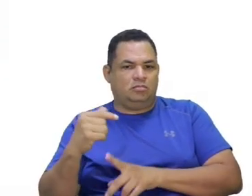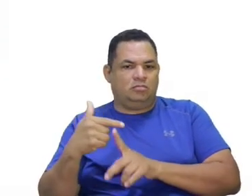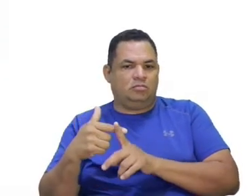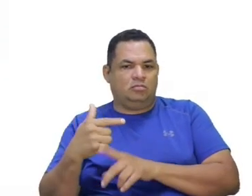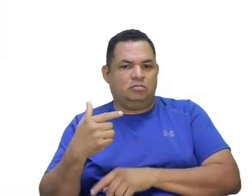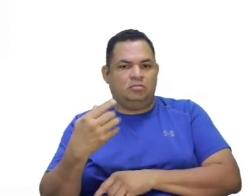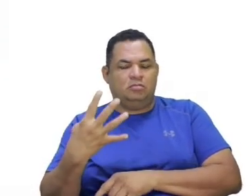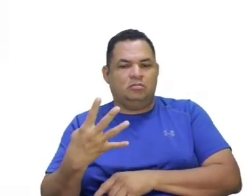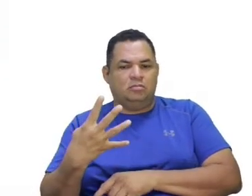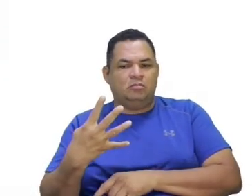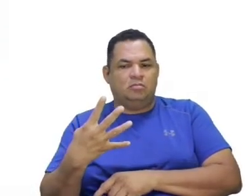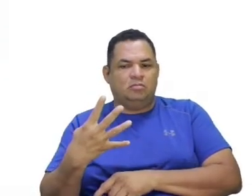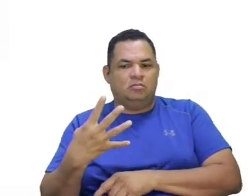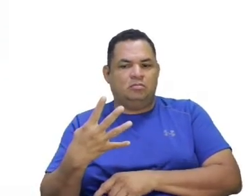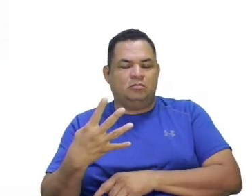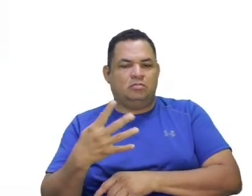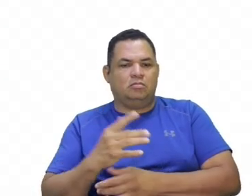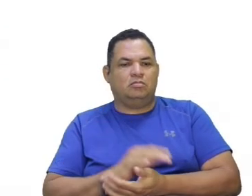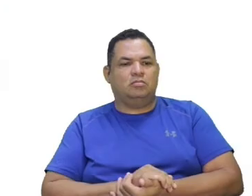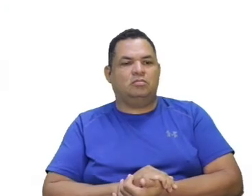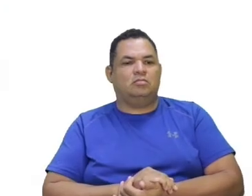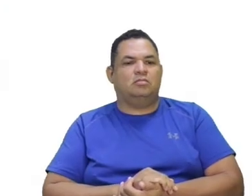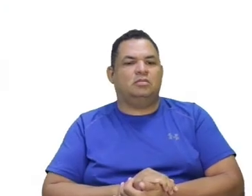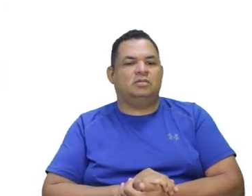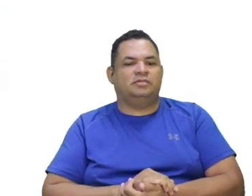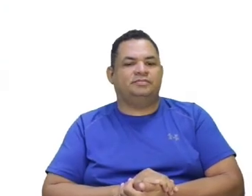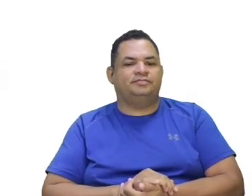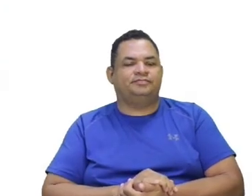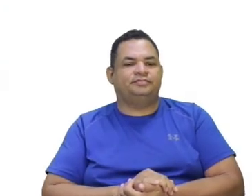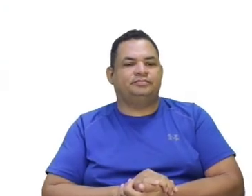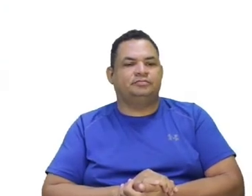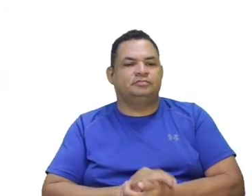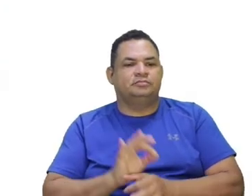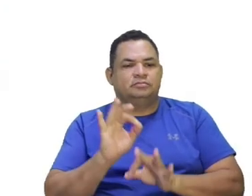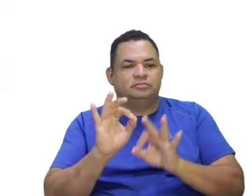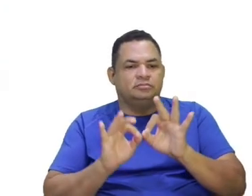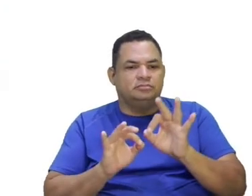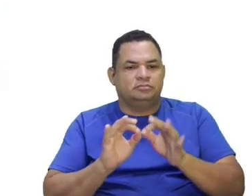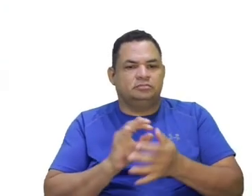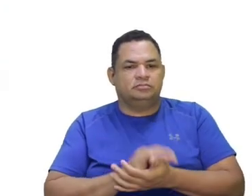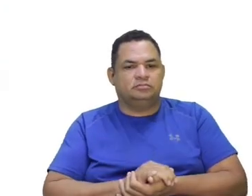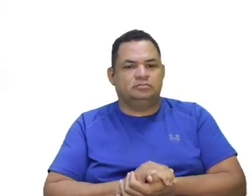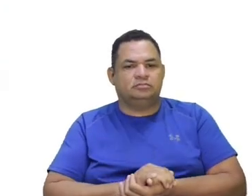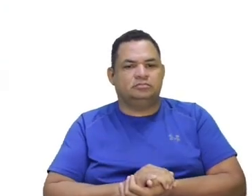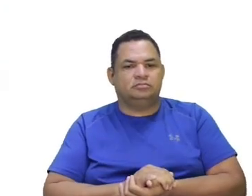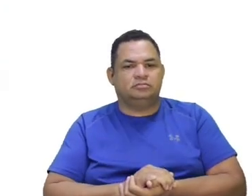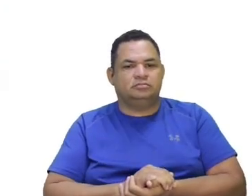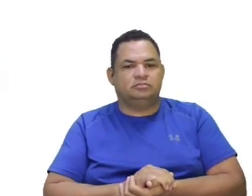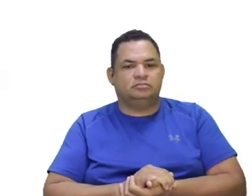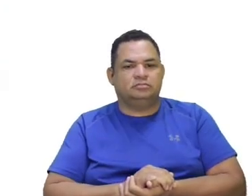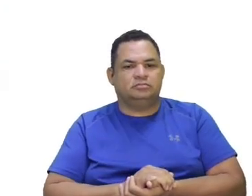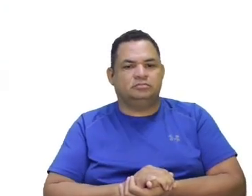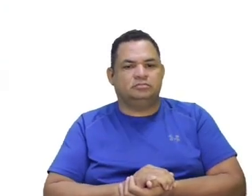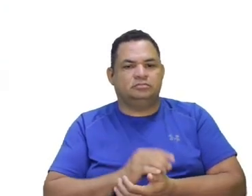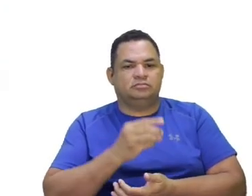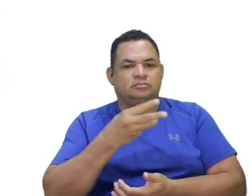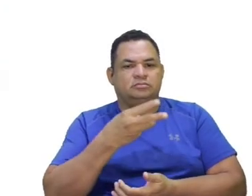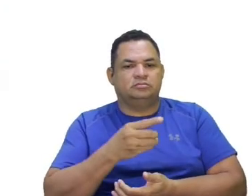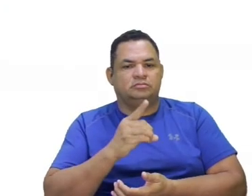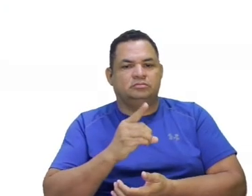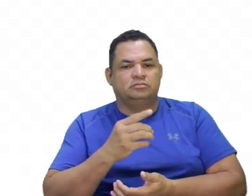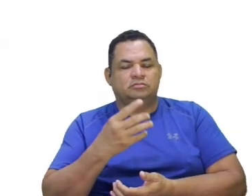final 4 elétrons. Então, a nossa distribuição, aqui faltou um 3, né?